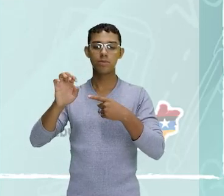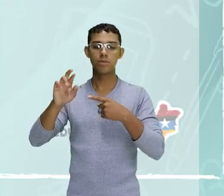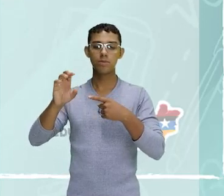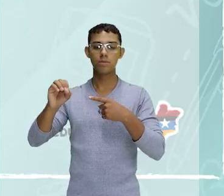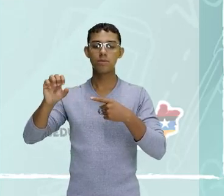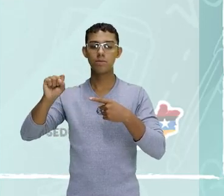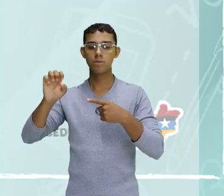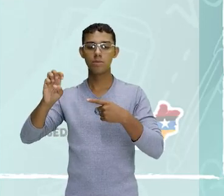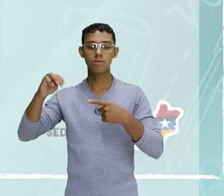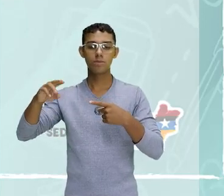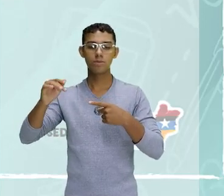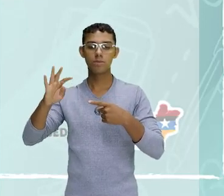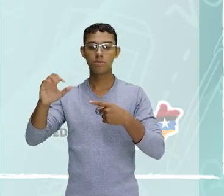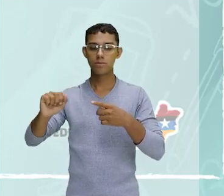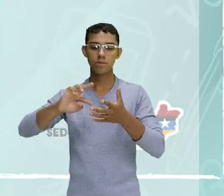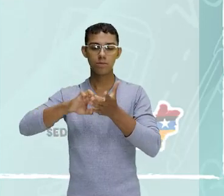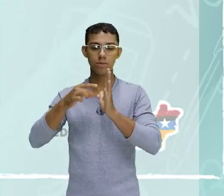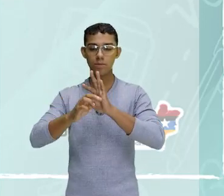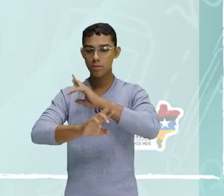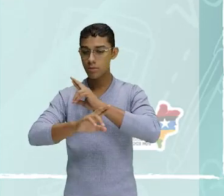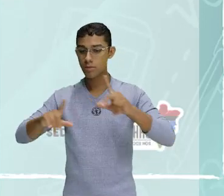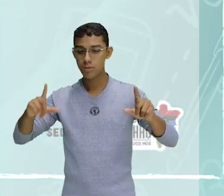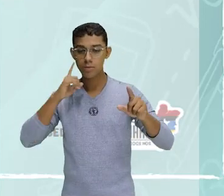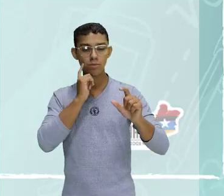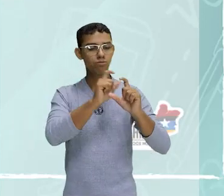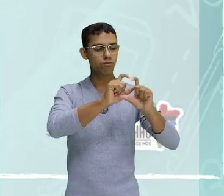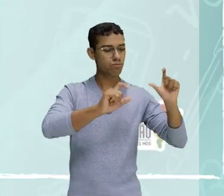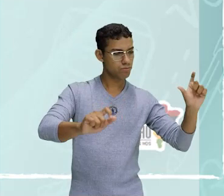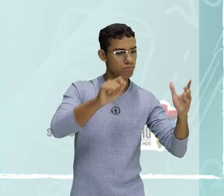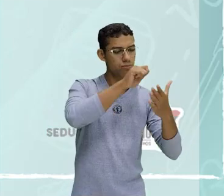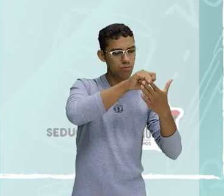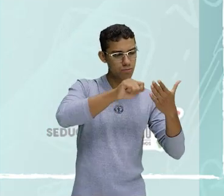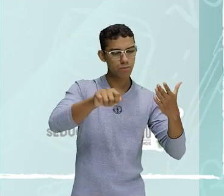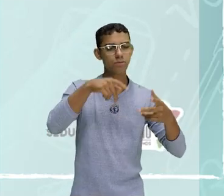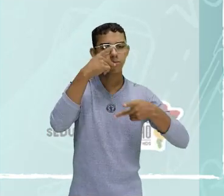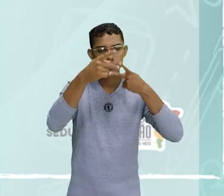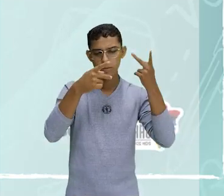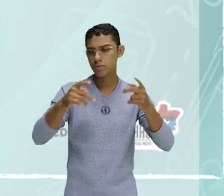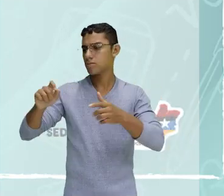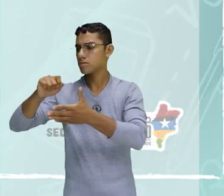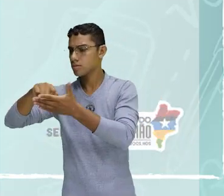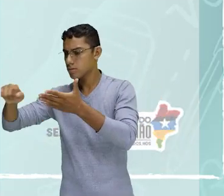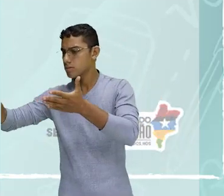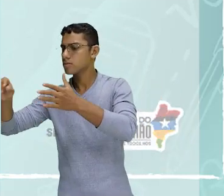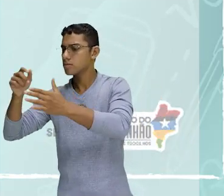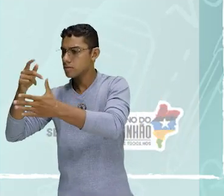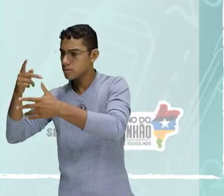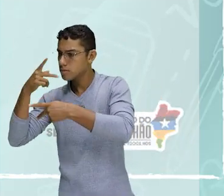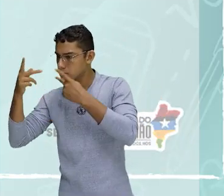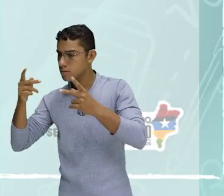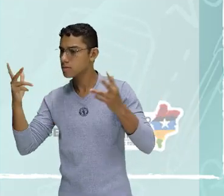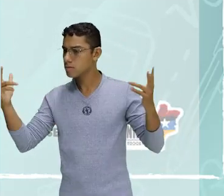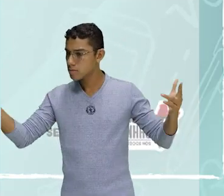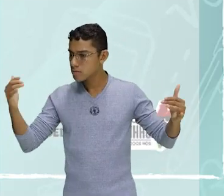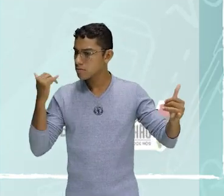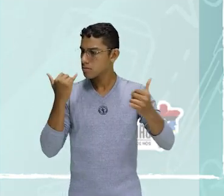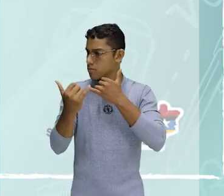heterossemânticas. Então, são aquelas que possuem grafia e pronúncia bem parecidas com o português,